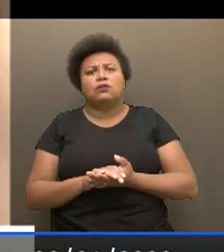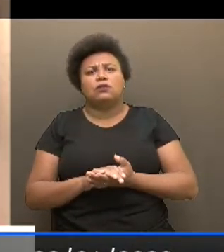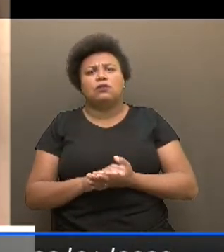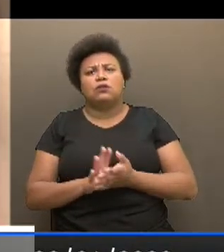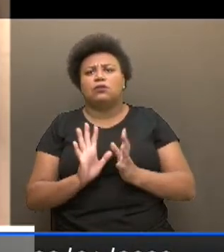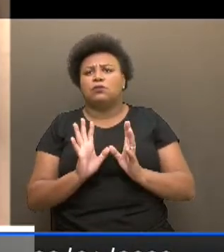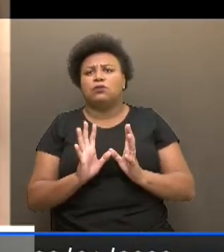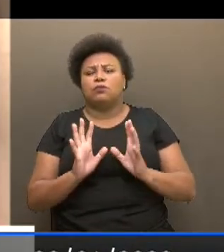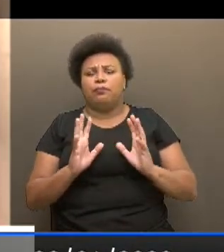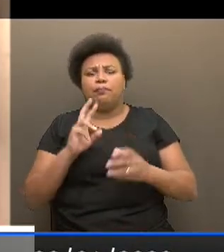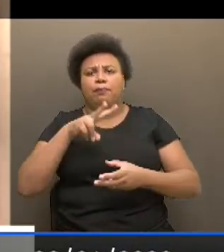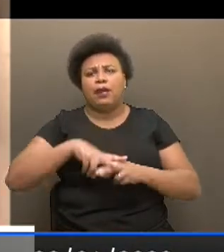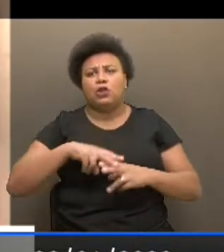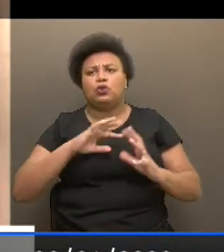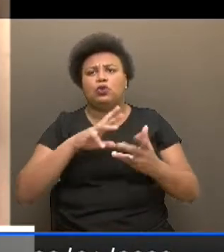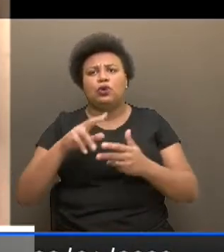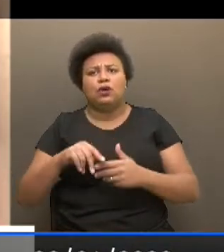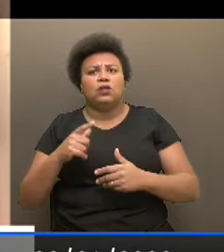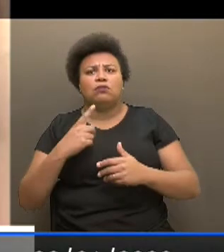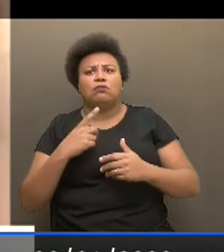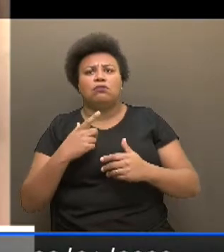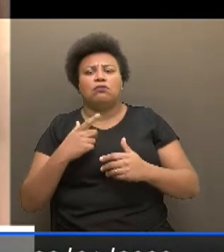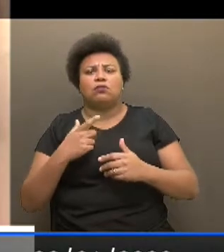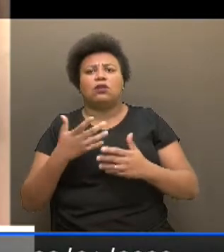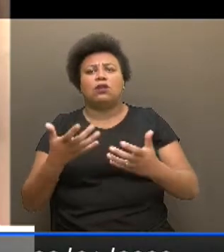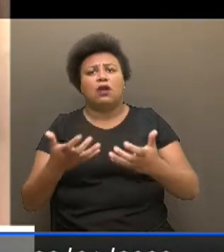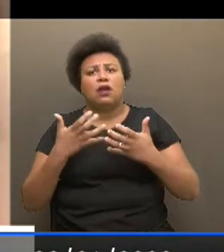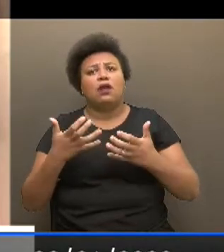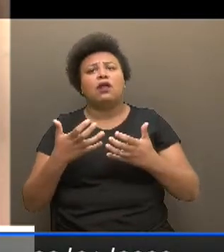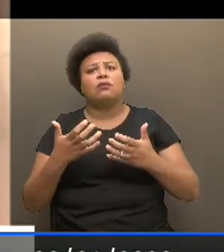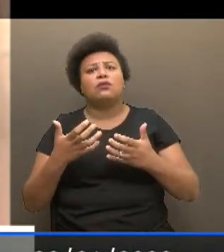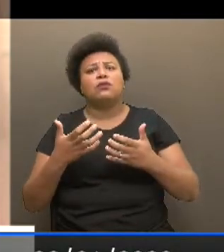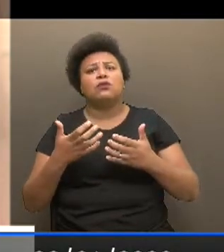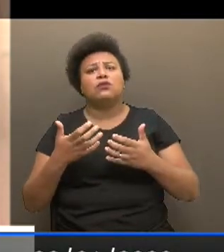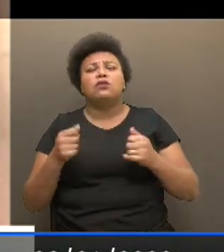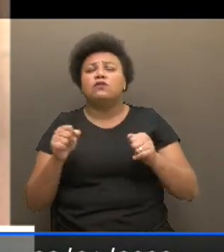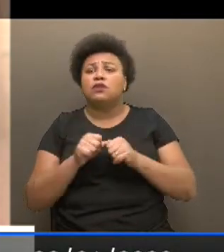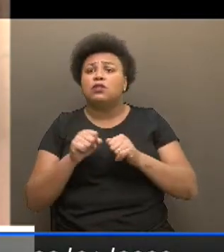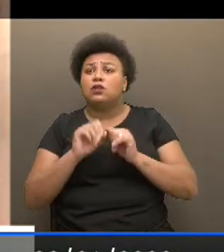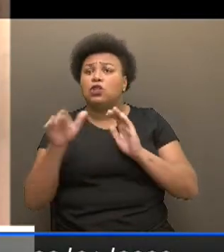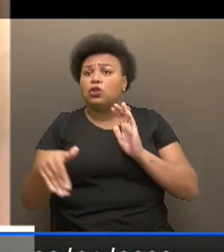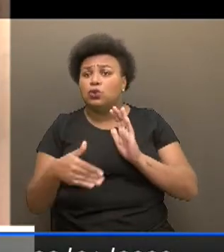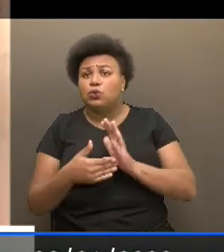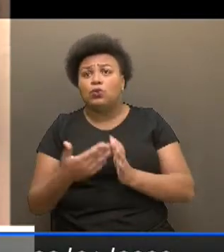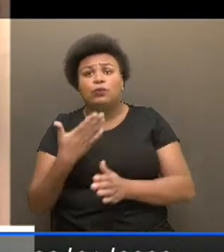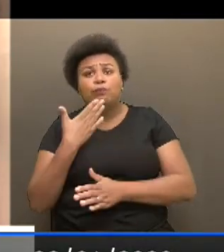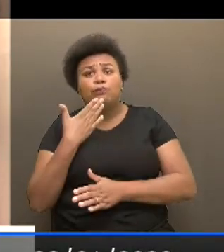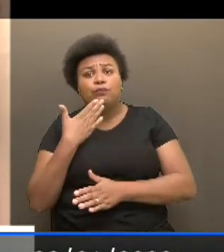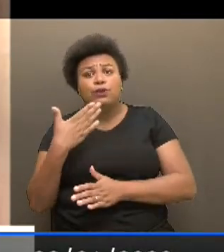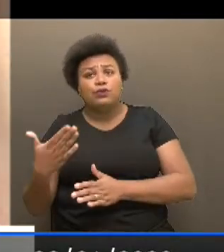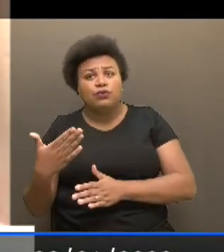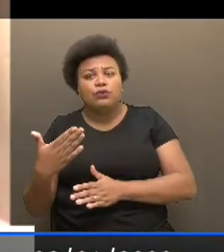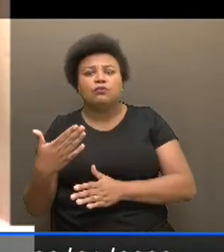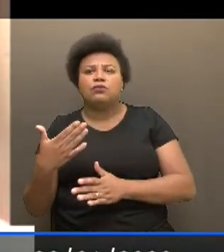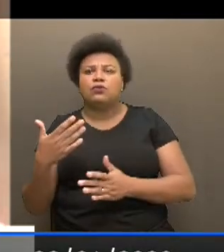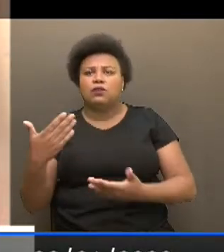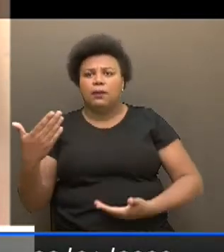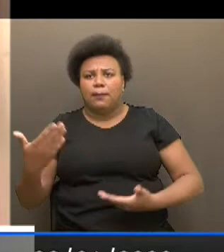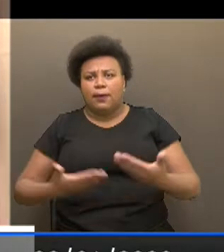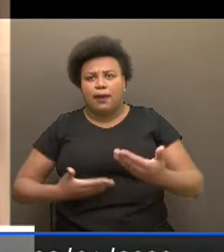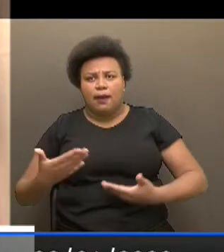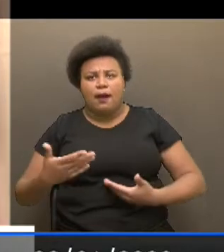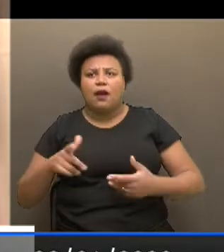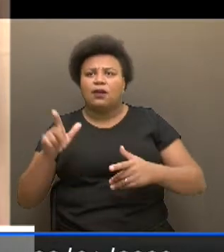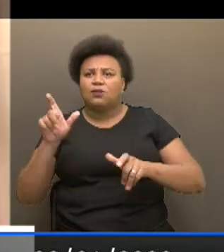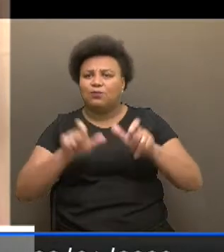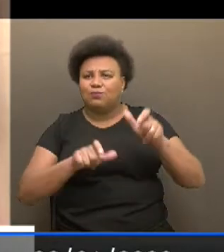redoma, não temos bolha e queremos fazer tudo. E até pedimos aos nossos empregados,